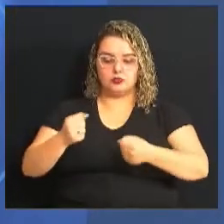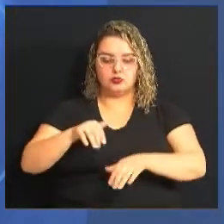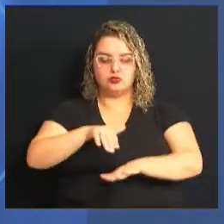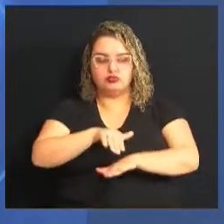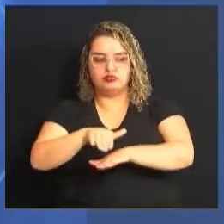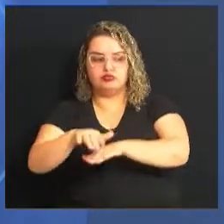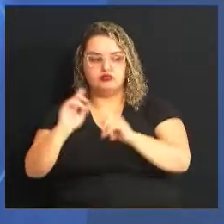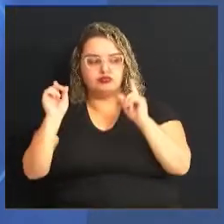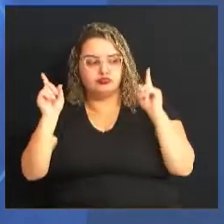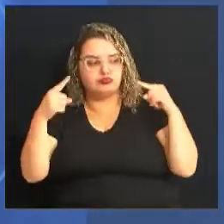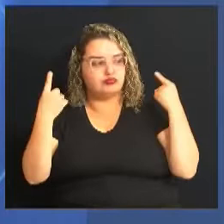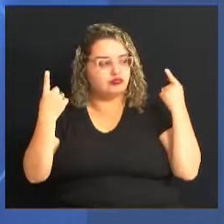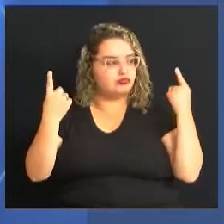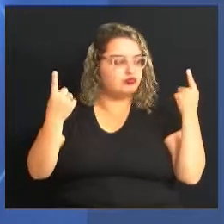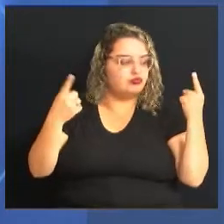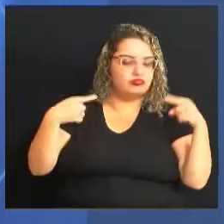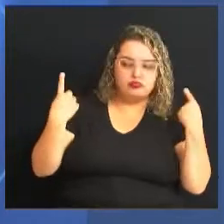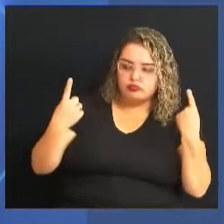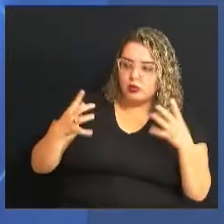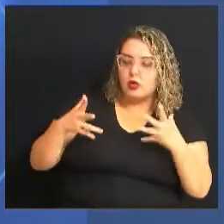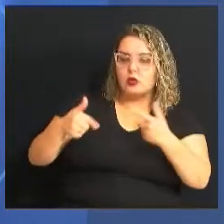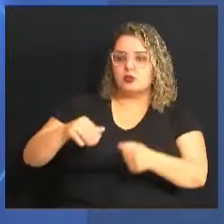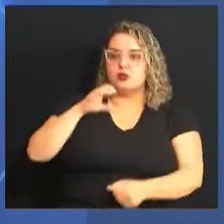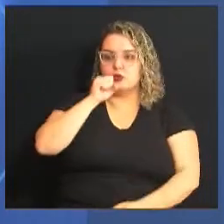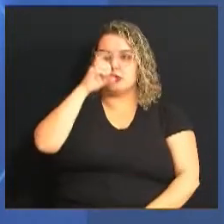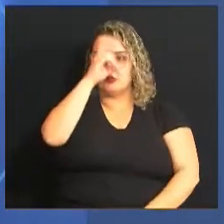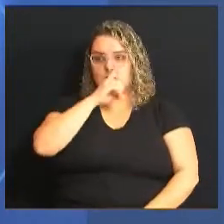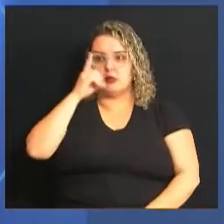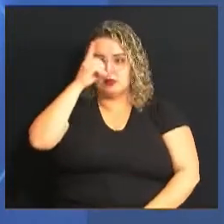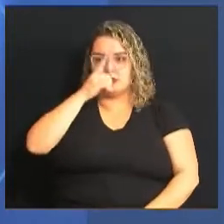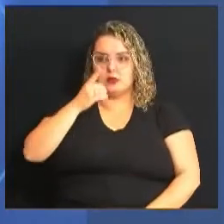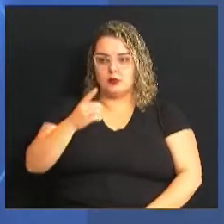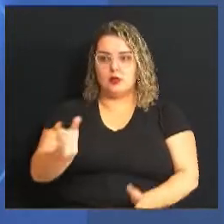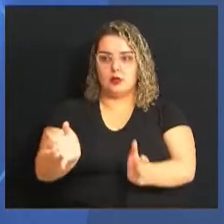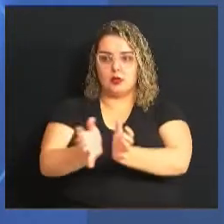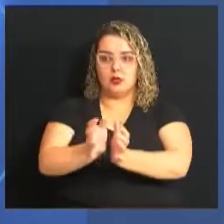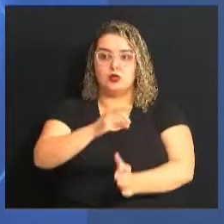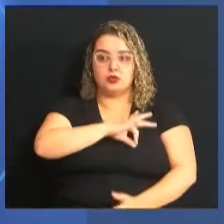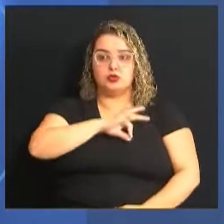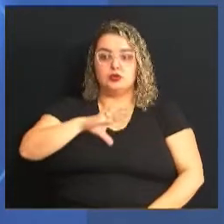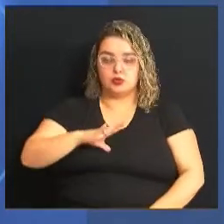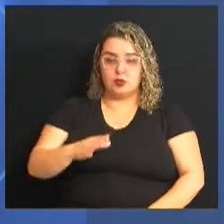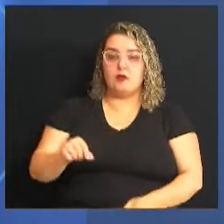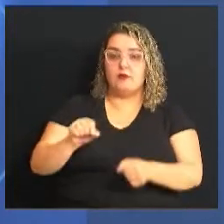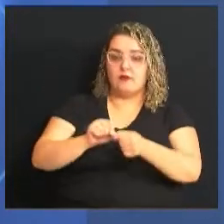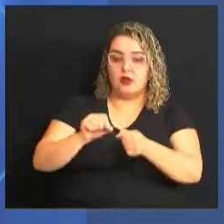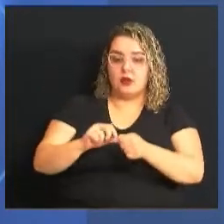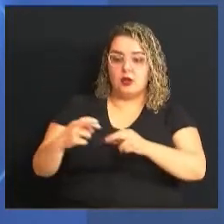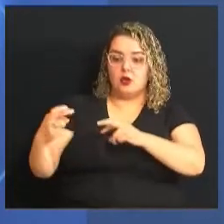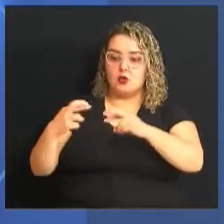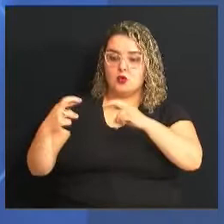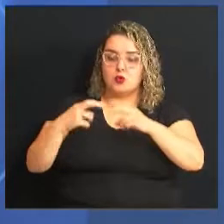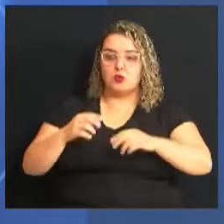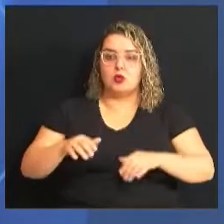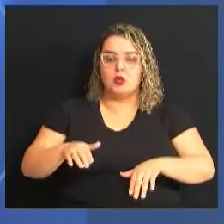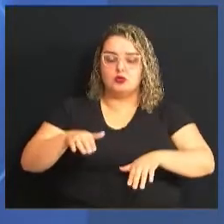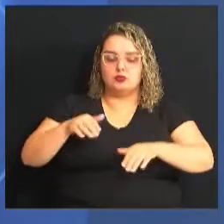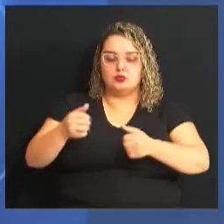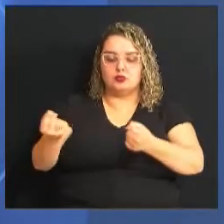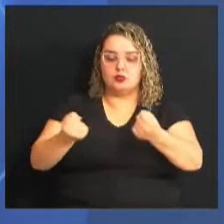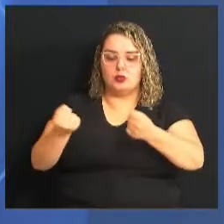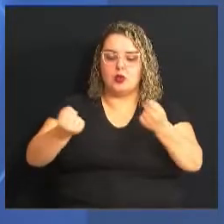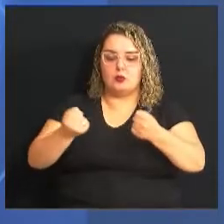de votação durante todo o final de semana e a corporação também fará a escolta dessas urnas eletrônicas.